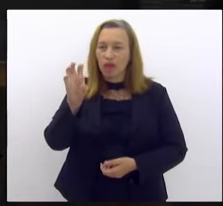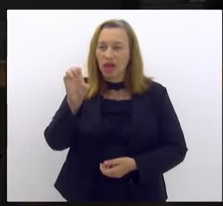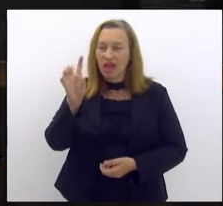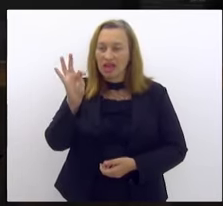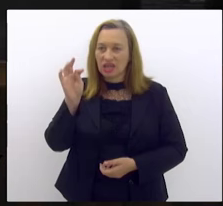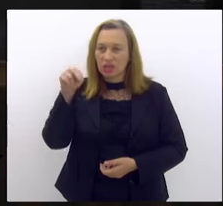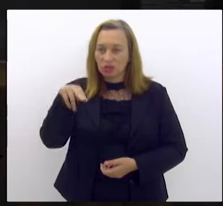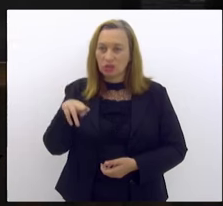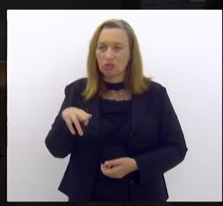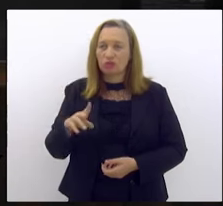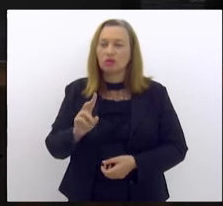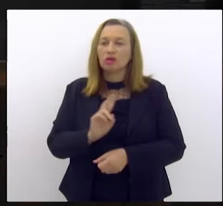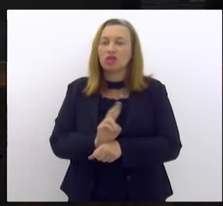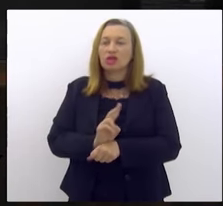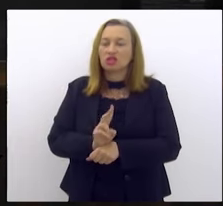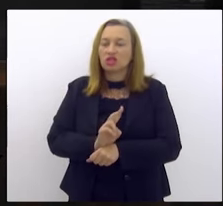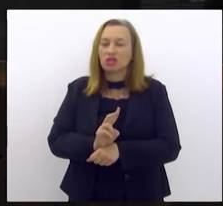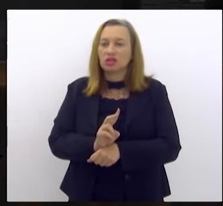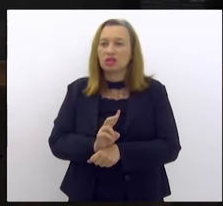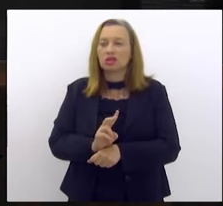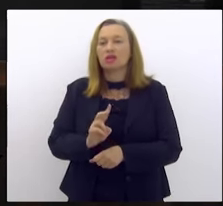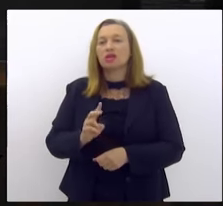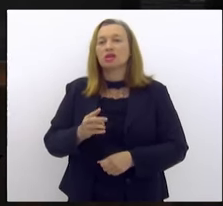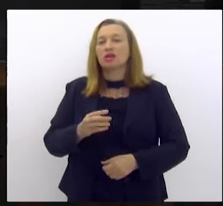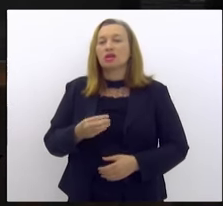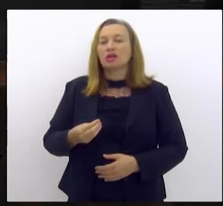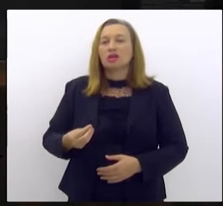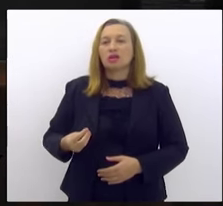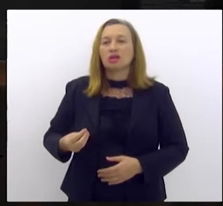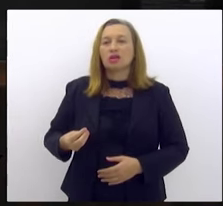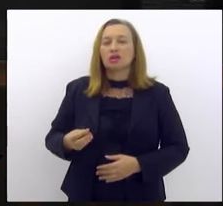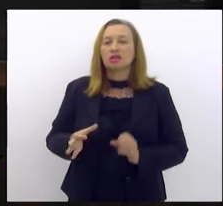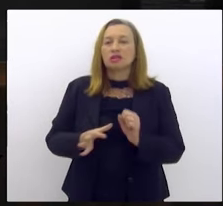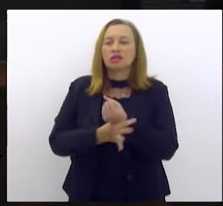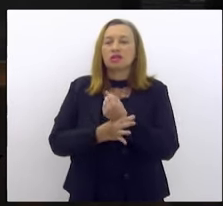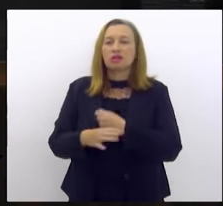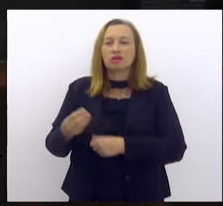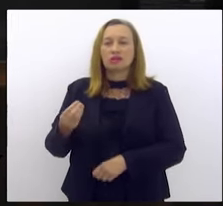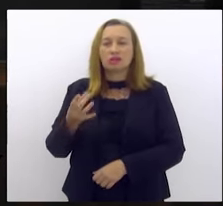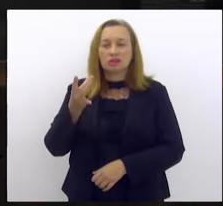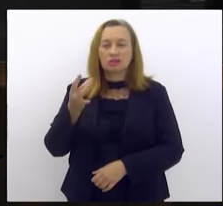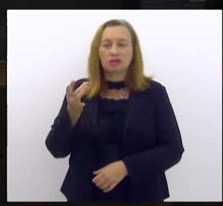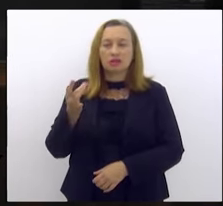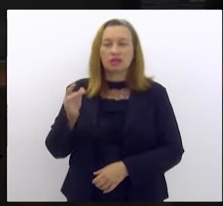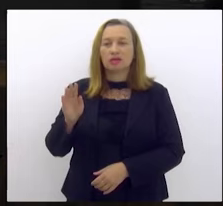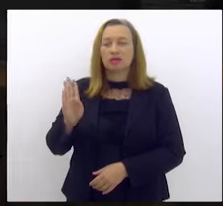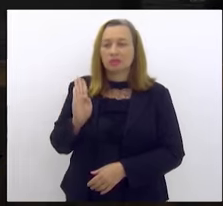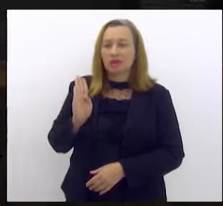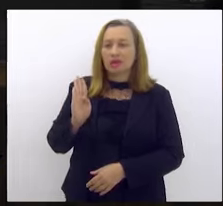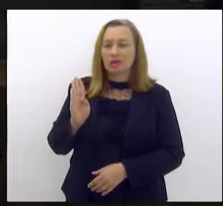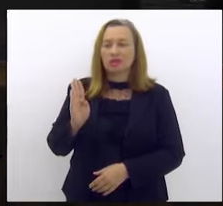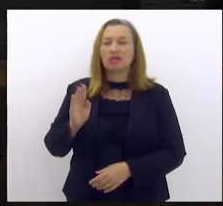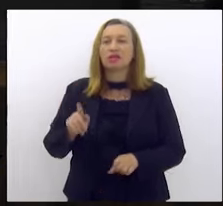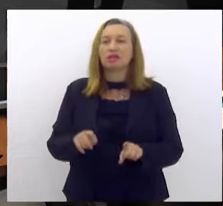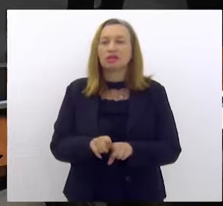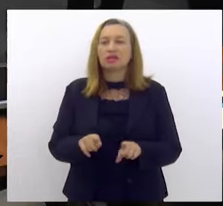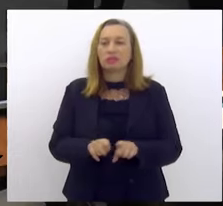civil de segurança presente Ribeiro e ao eterno vereador Cici Maldonado, município de São